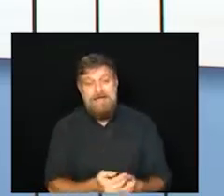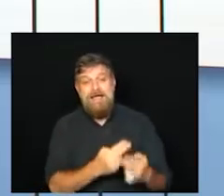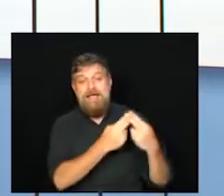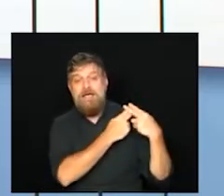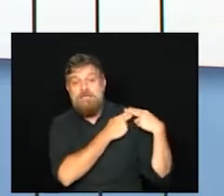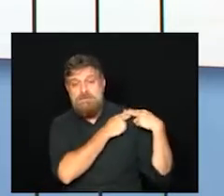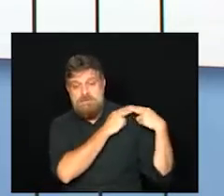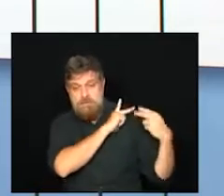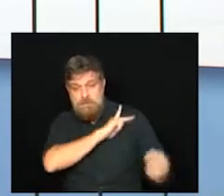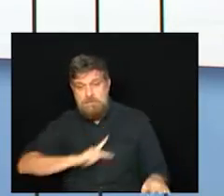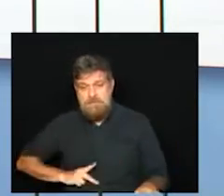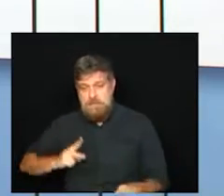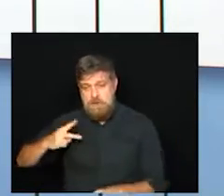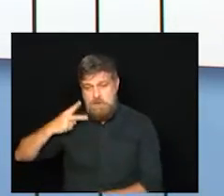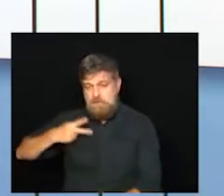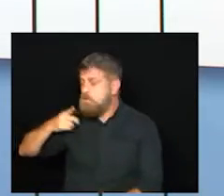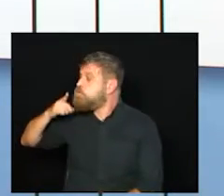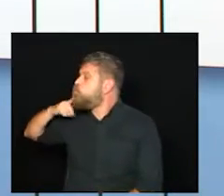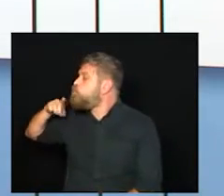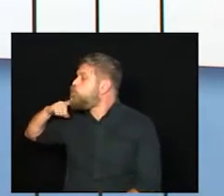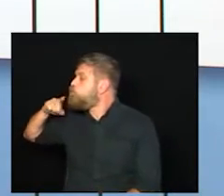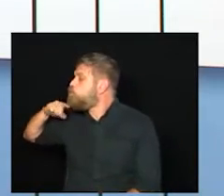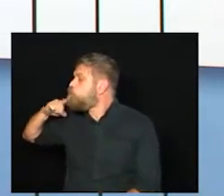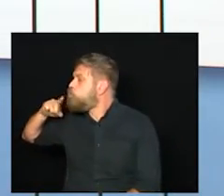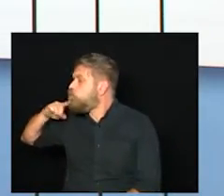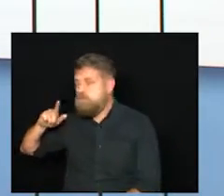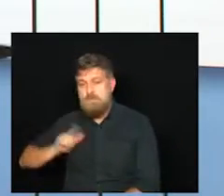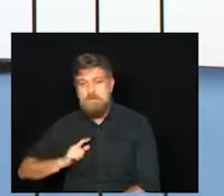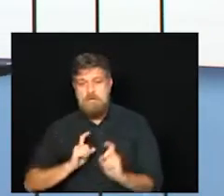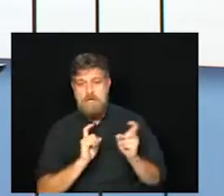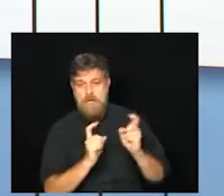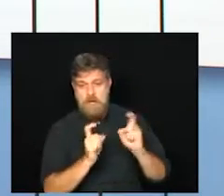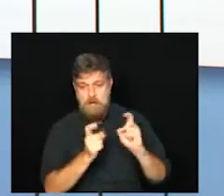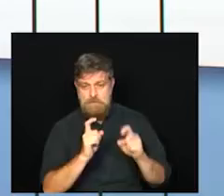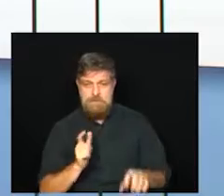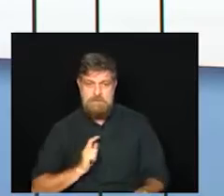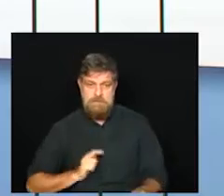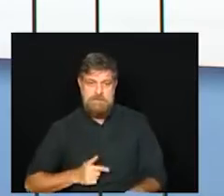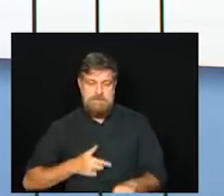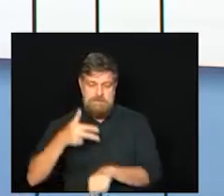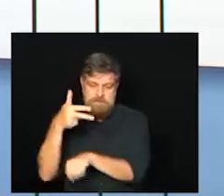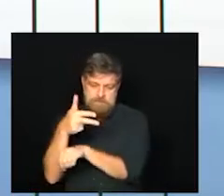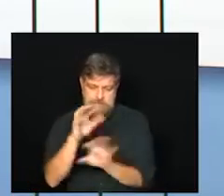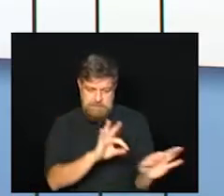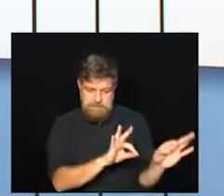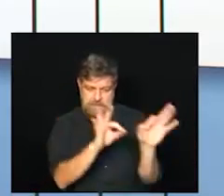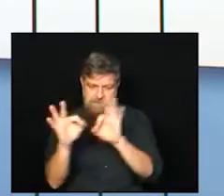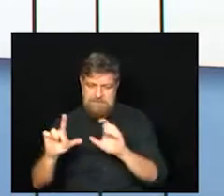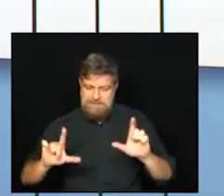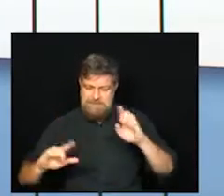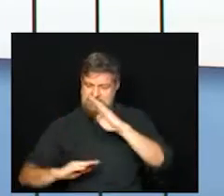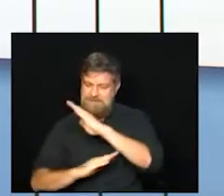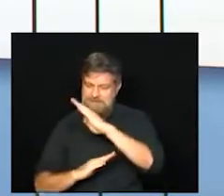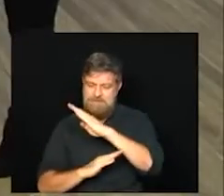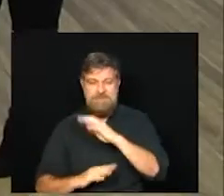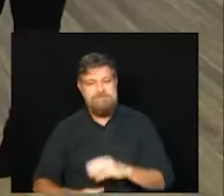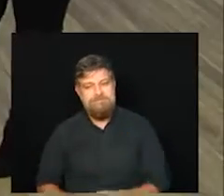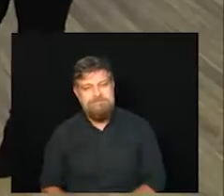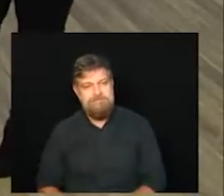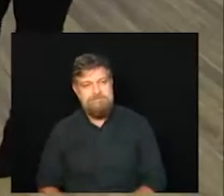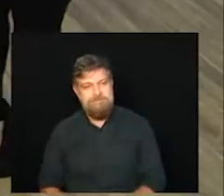presidida pelo vereador Eduardo Magoga, se reúne e, claro, com transmissão ao vivo aqui pela TV Câmara